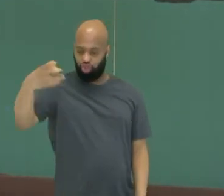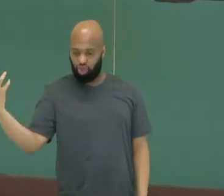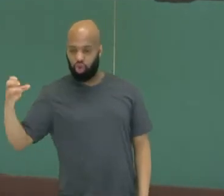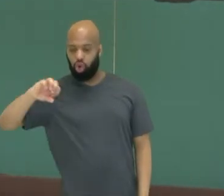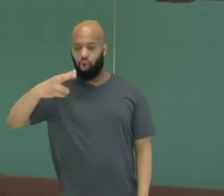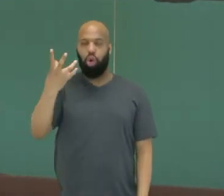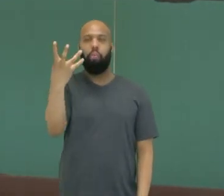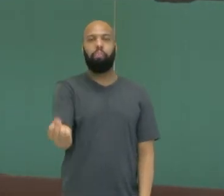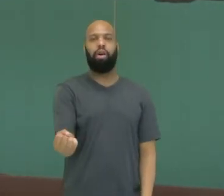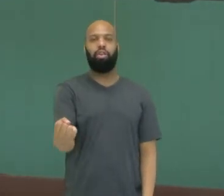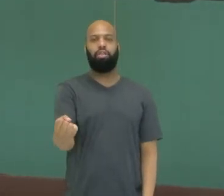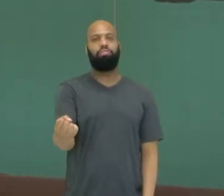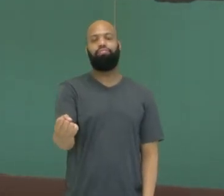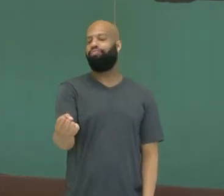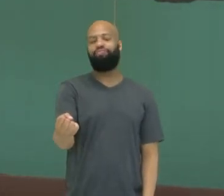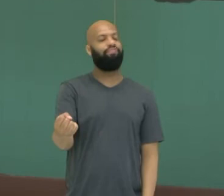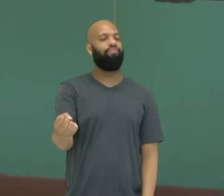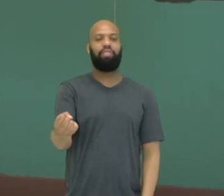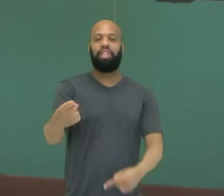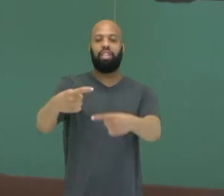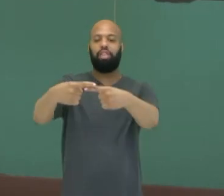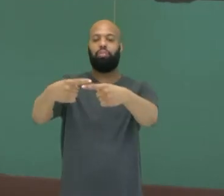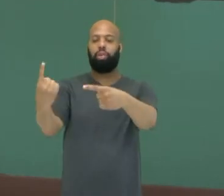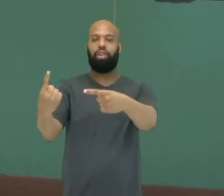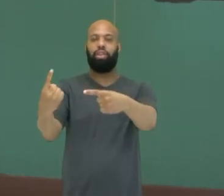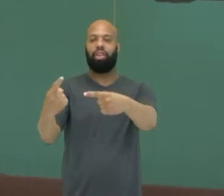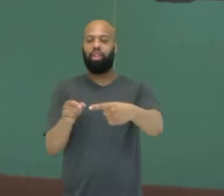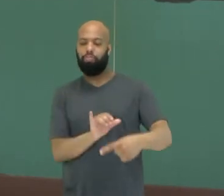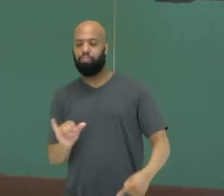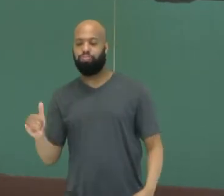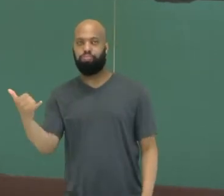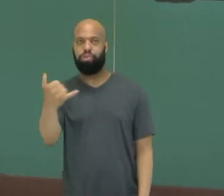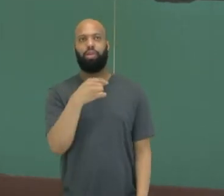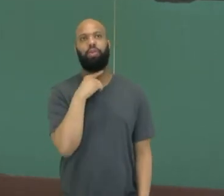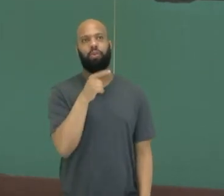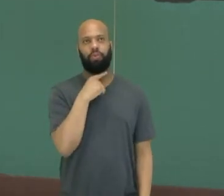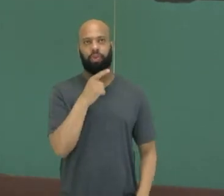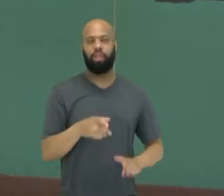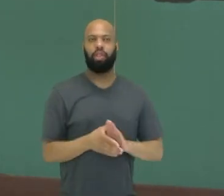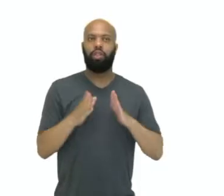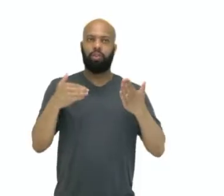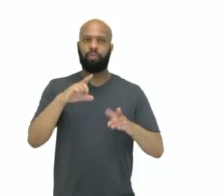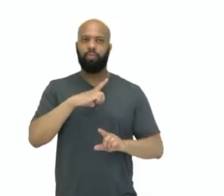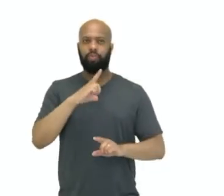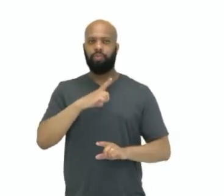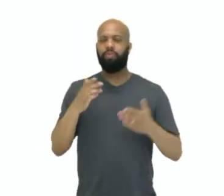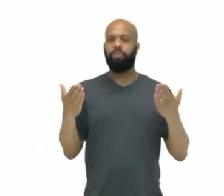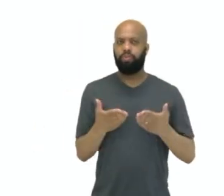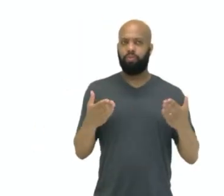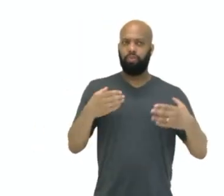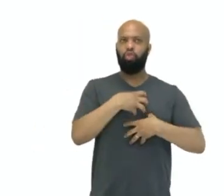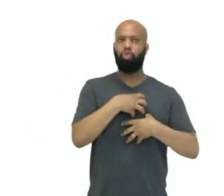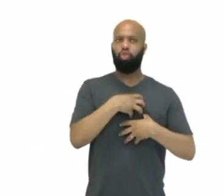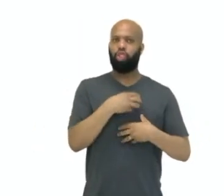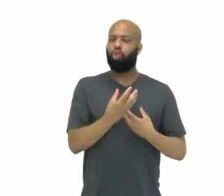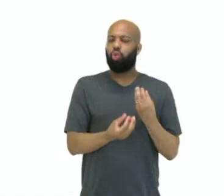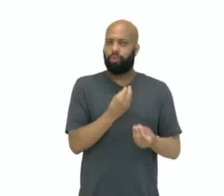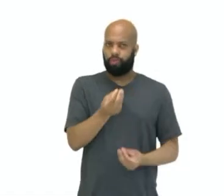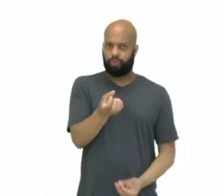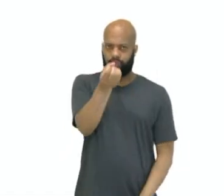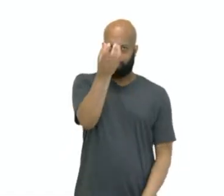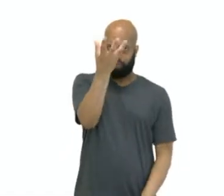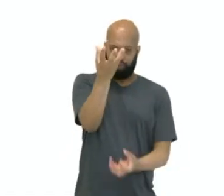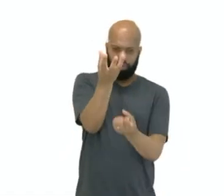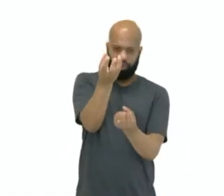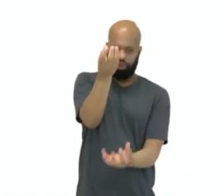Ou seja, os elétrons não vão chegar às demais lâmpadas. E o circuito conectado em paralelo? Esse é o